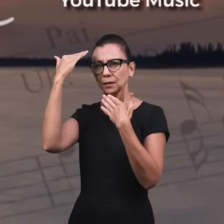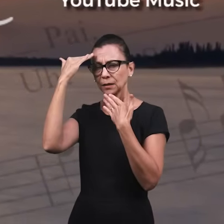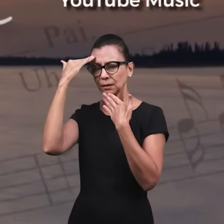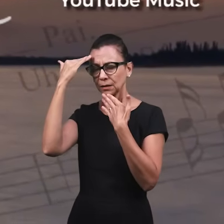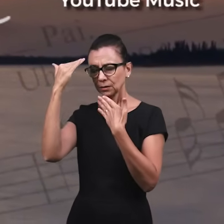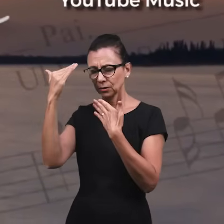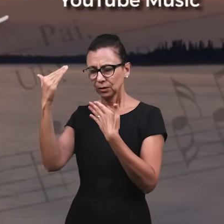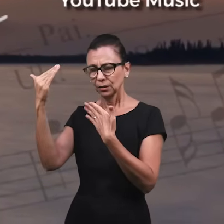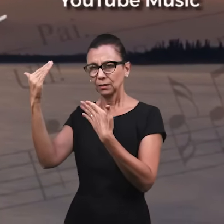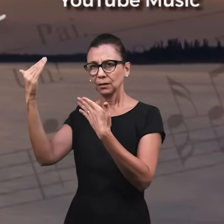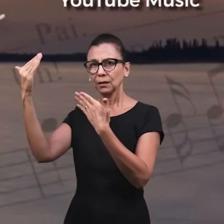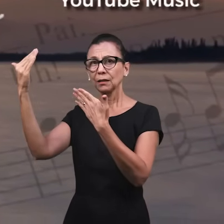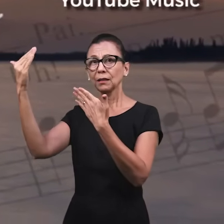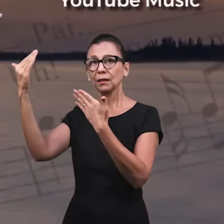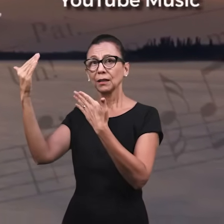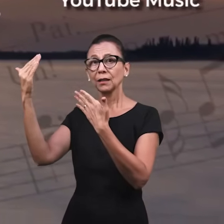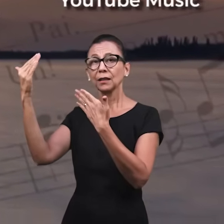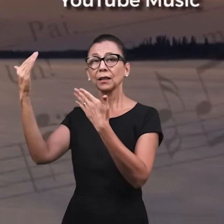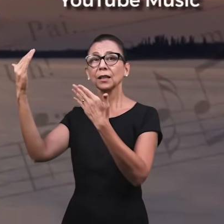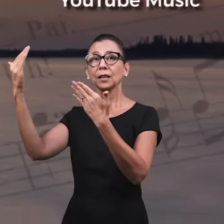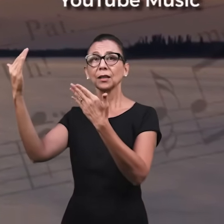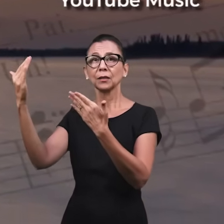louvor, minha